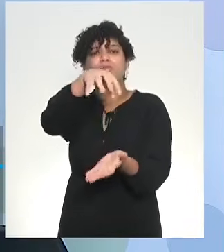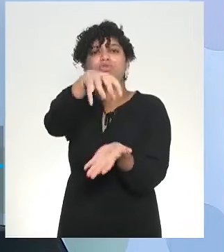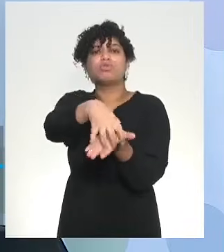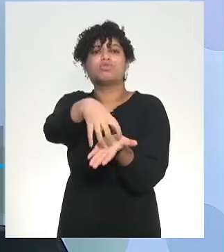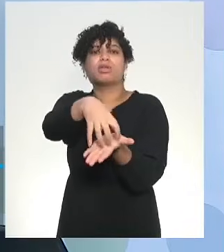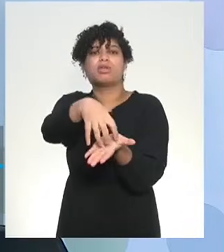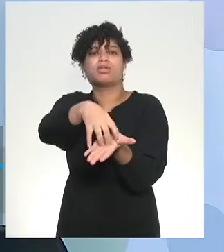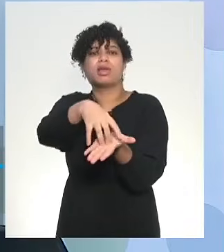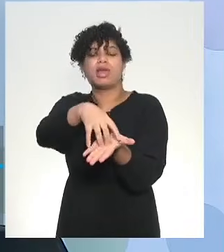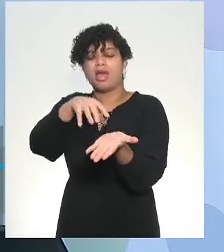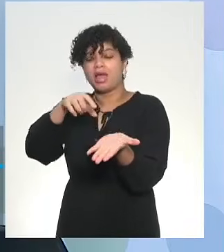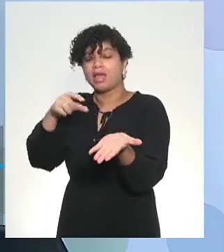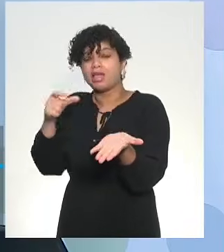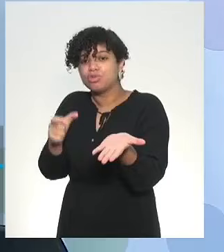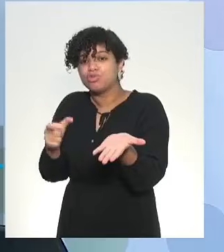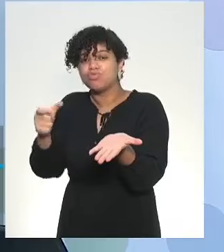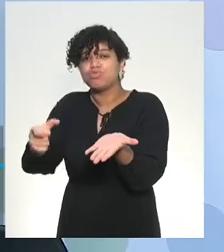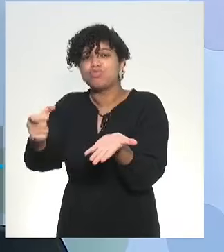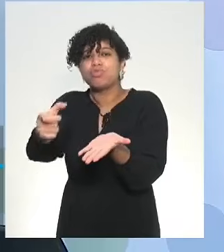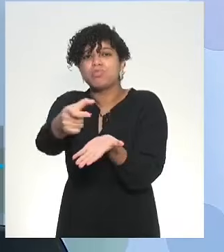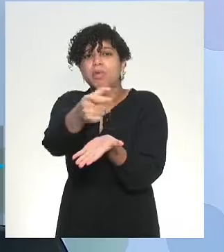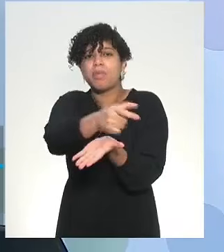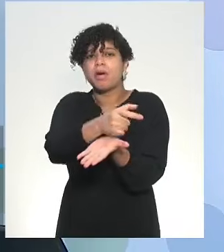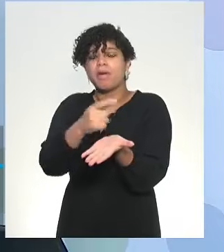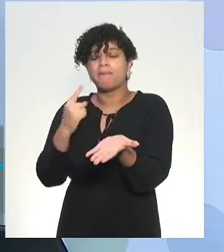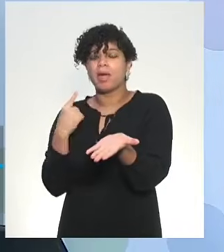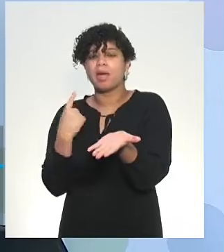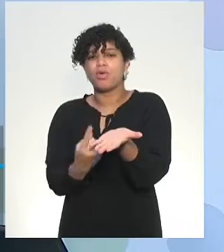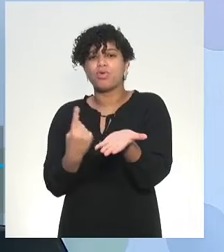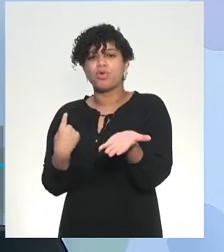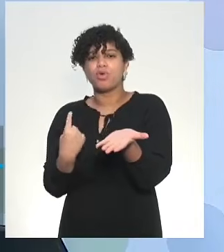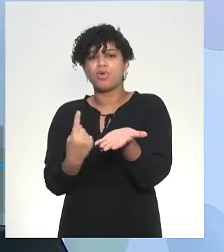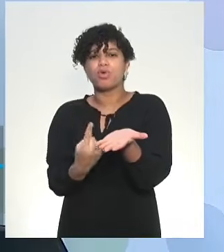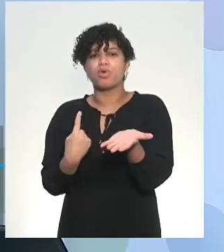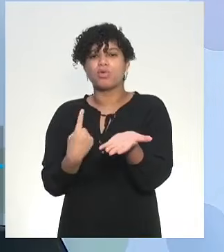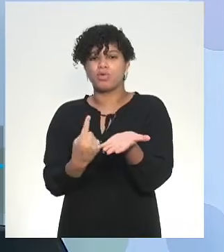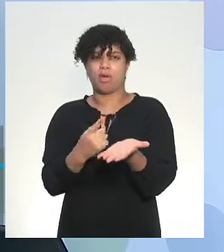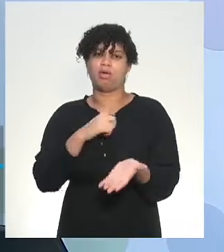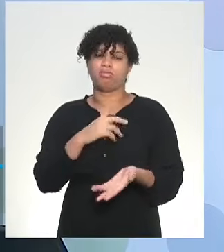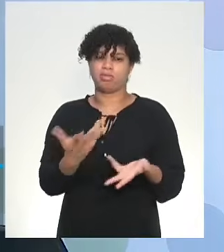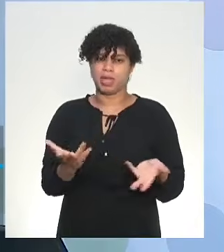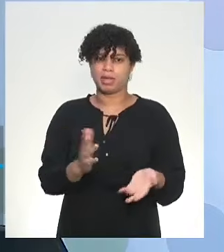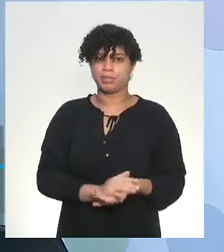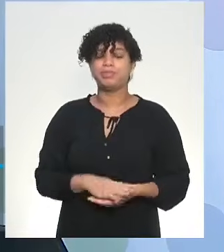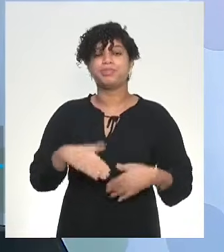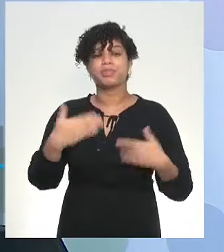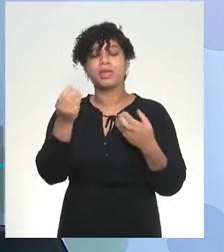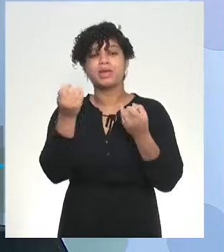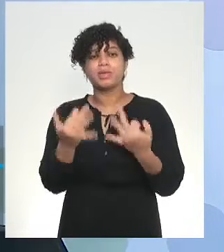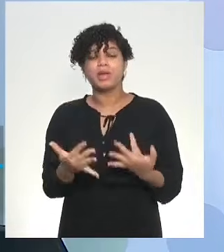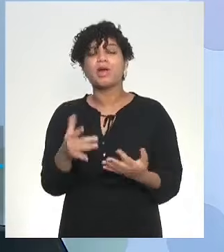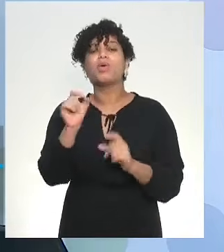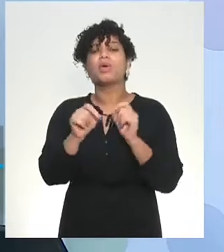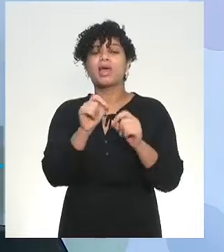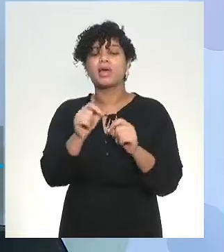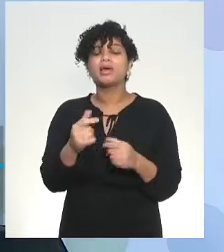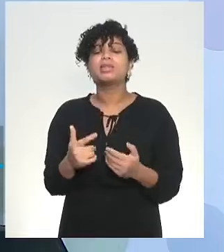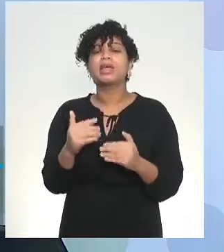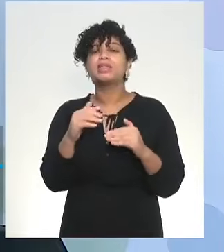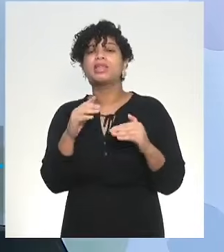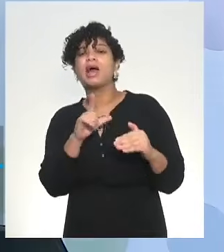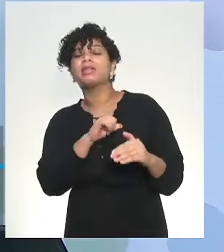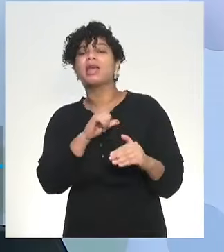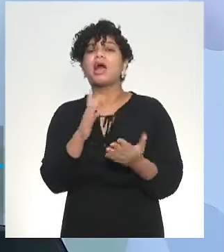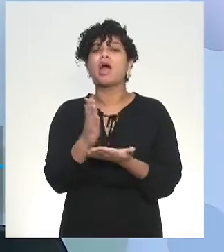gente vai ter até lá na frente aí da aula uns exemplos, tá certo? Então, falando em hierarquia urbana, o que